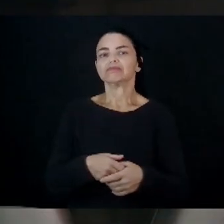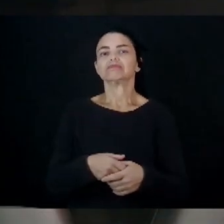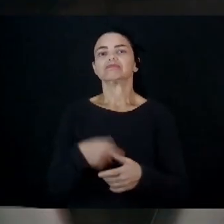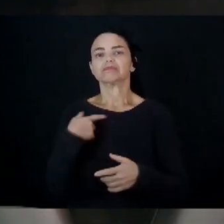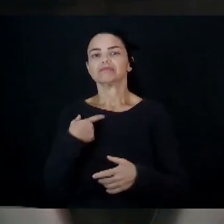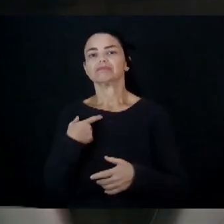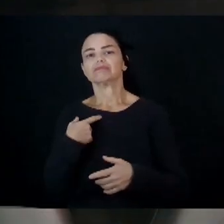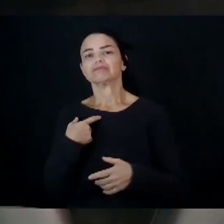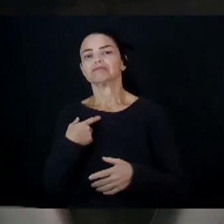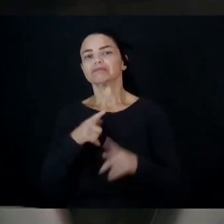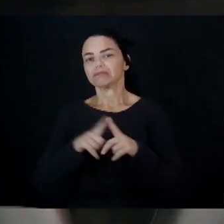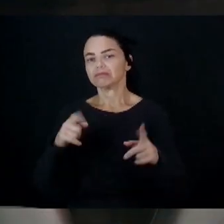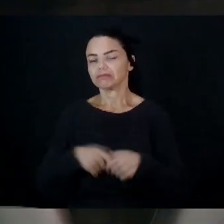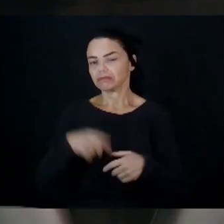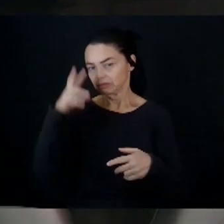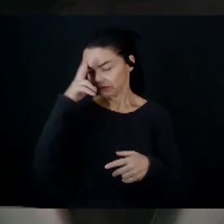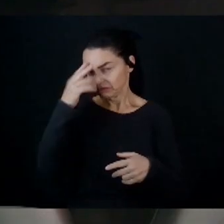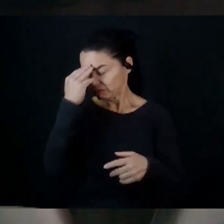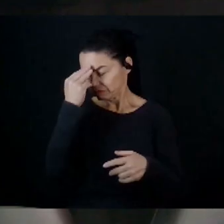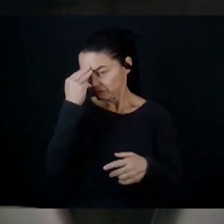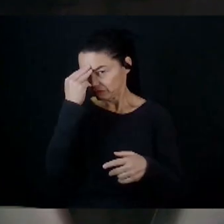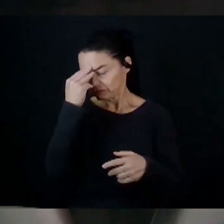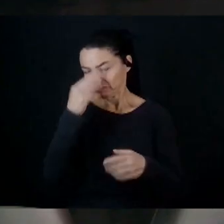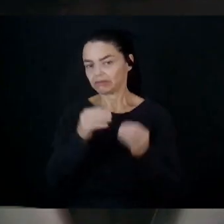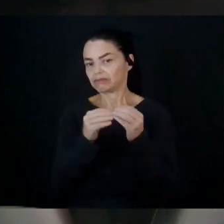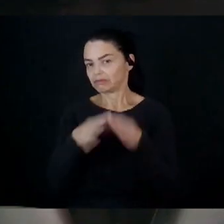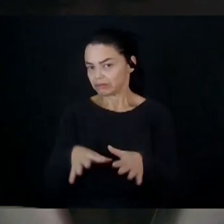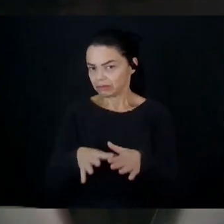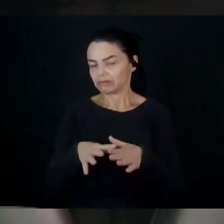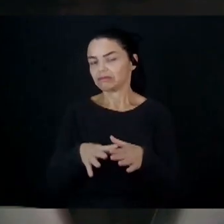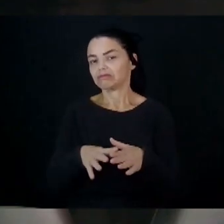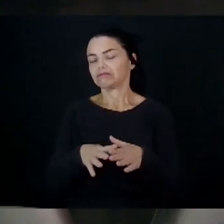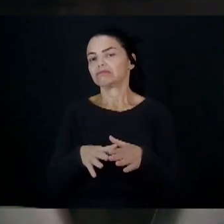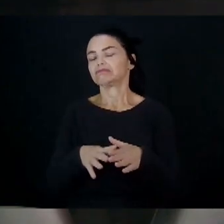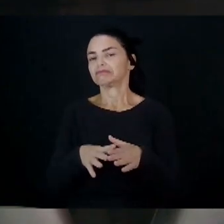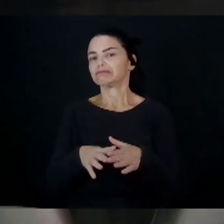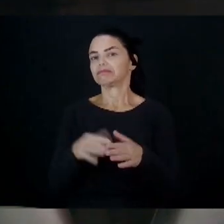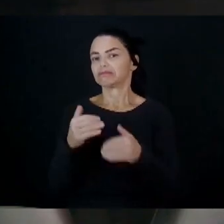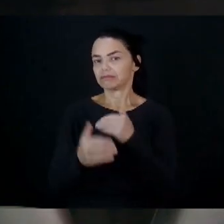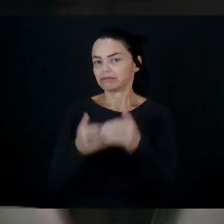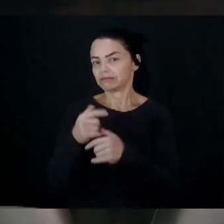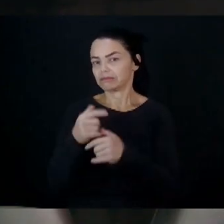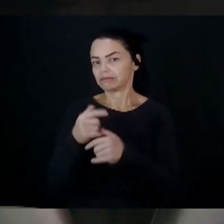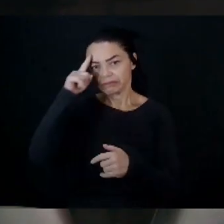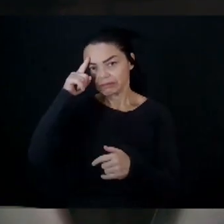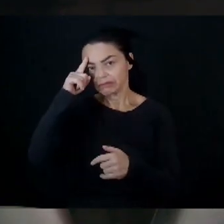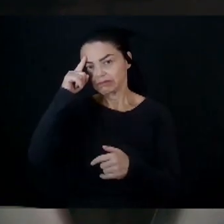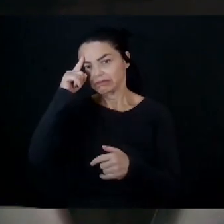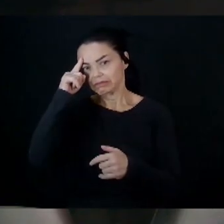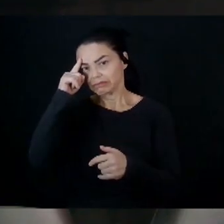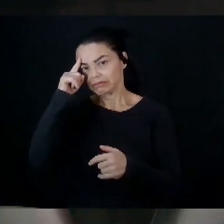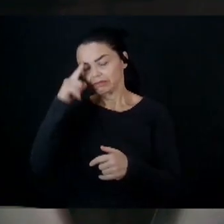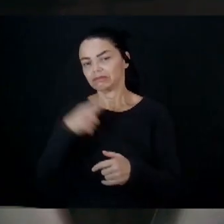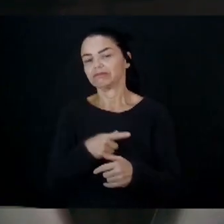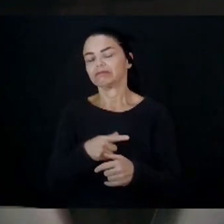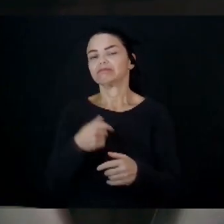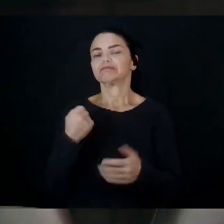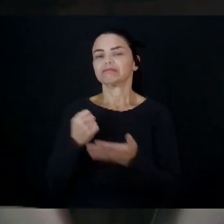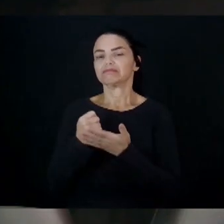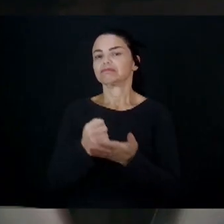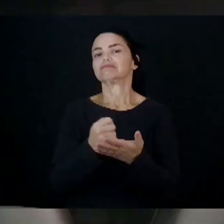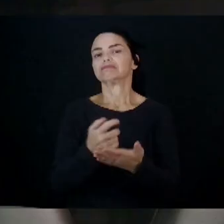quando a sua memória está prejudicando o seu desempenho no dia a dia, tem que procurar ajuda,